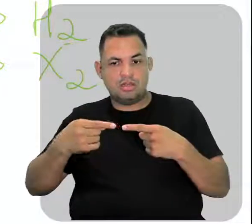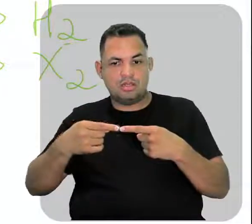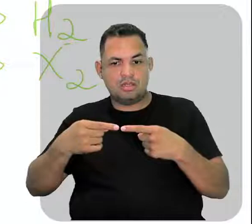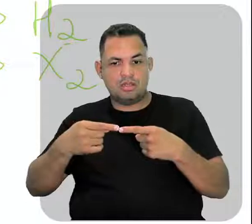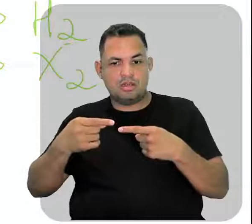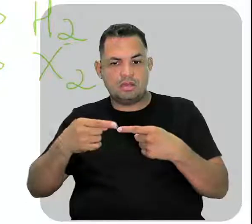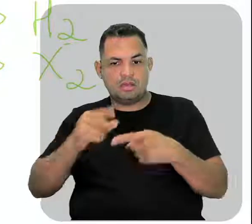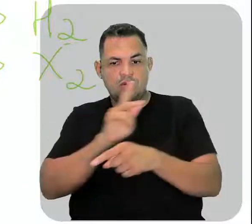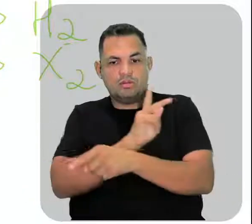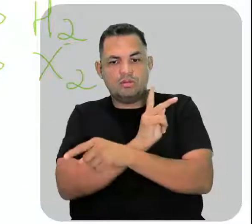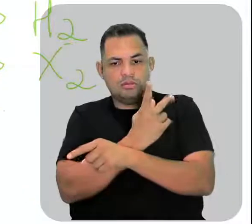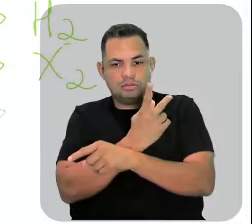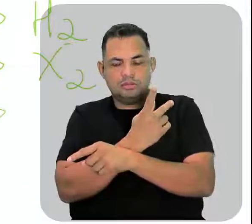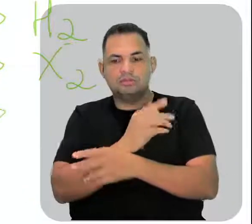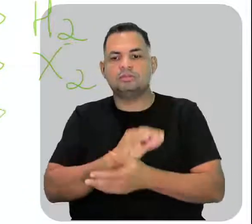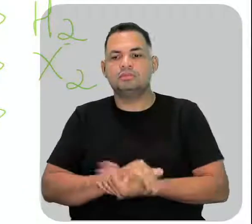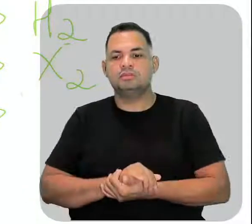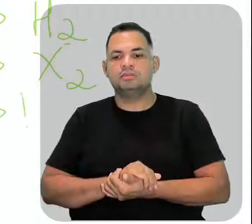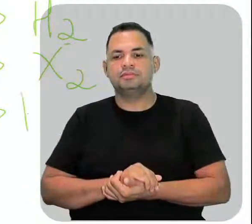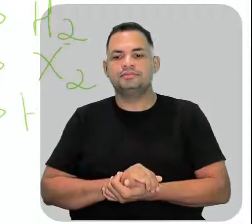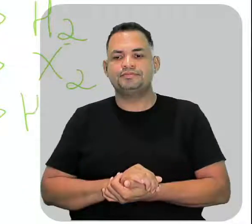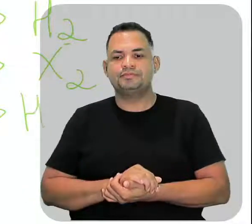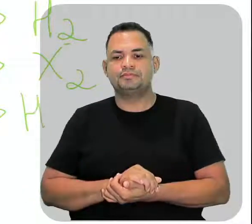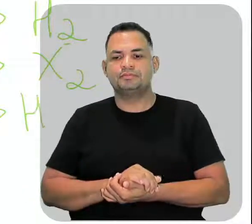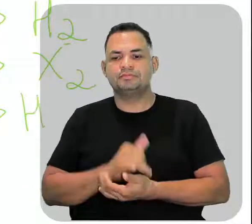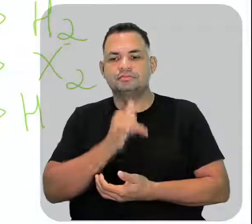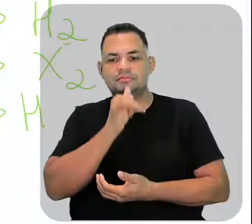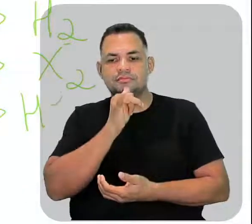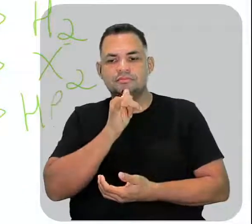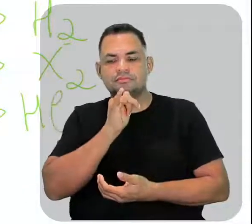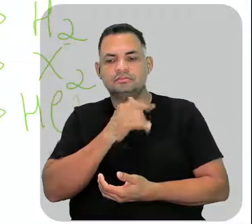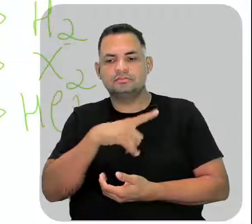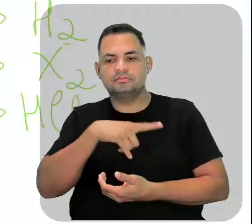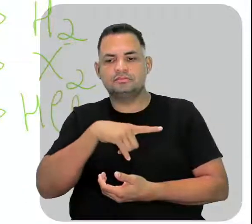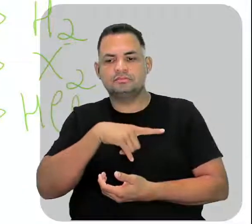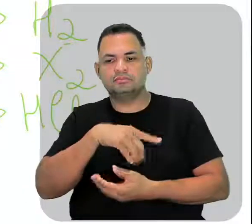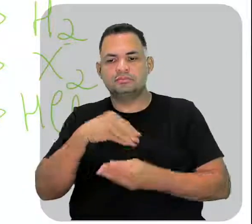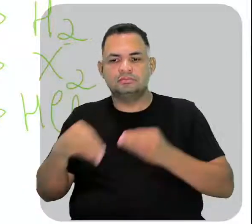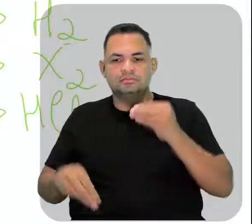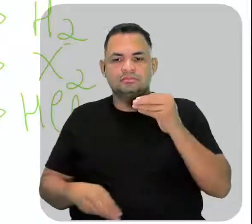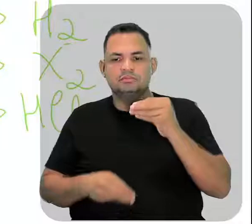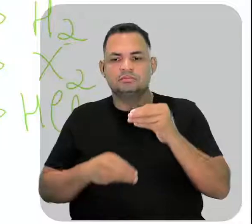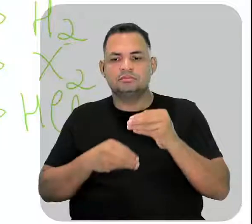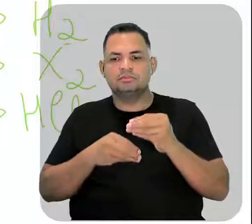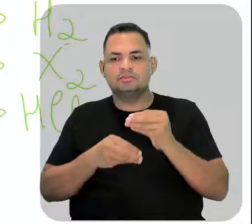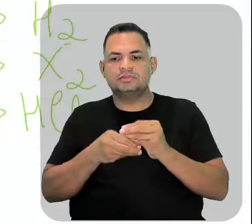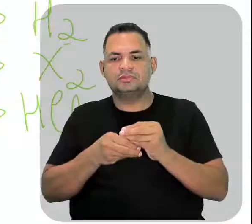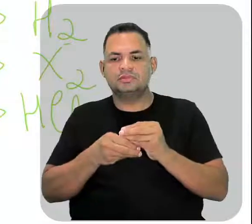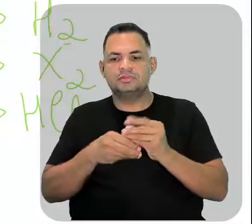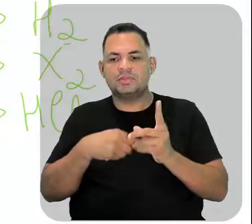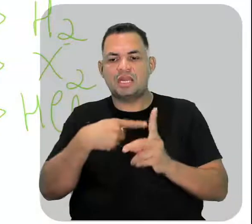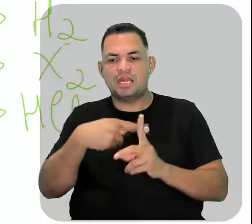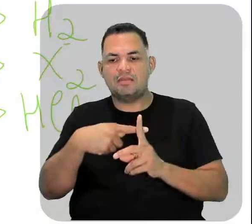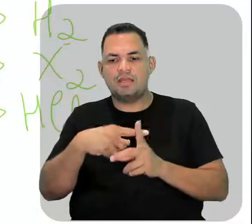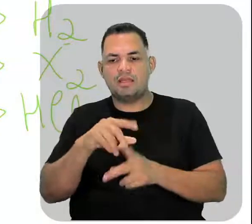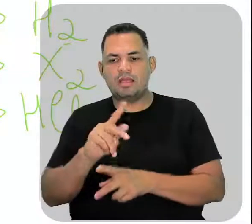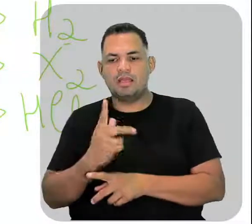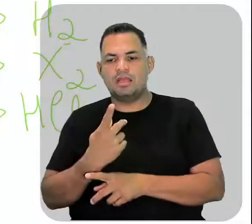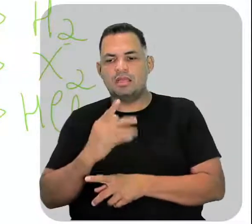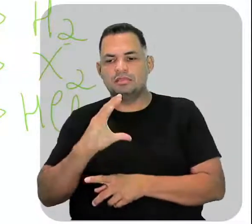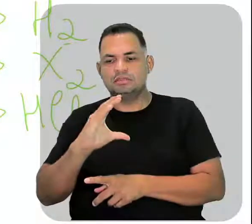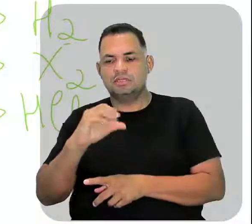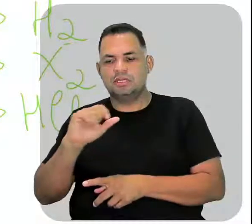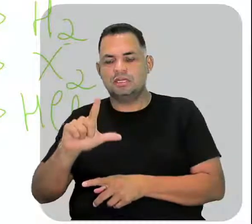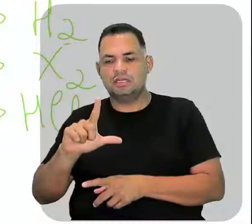hidrogênio. Nesse caso aqui, ó, por exemplo, nós teríamos a adição do HCl. Um hidrogênio ficaria